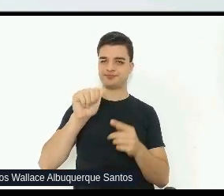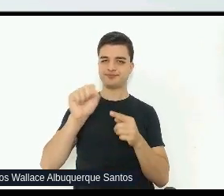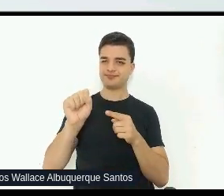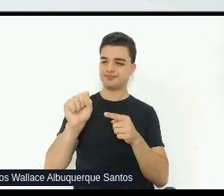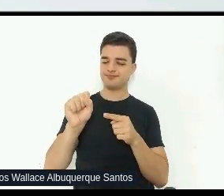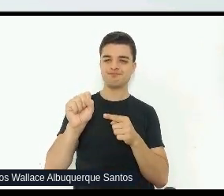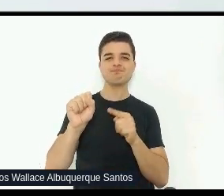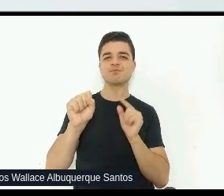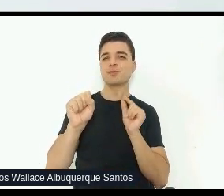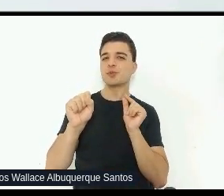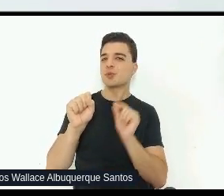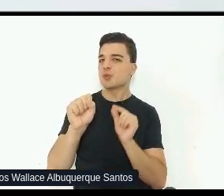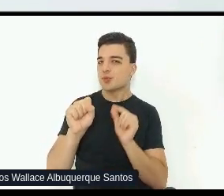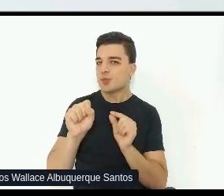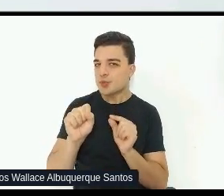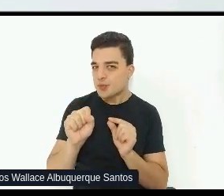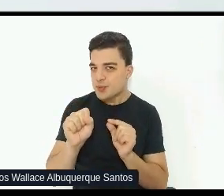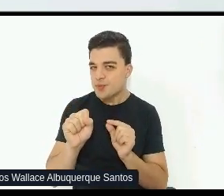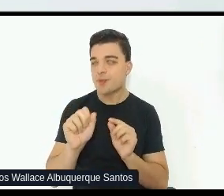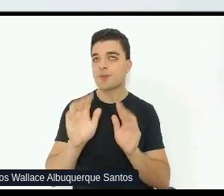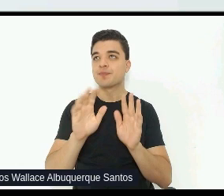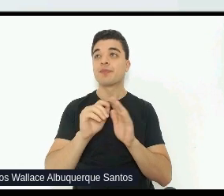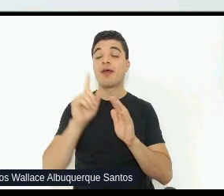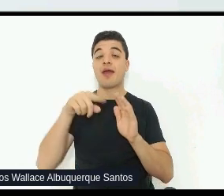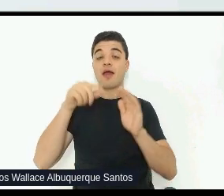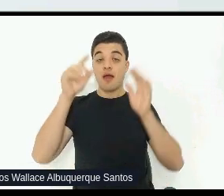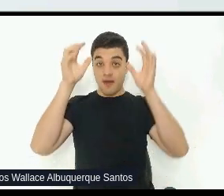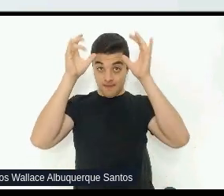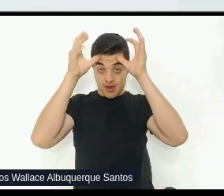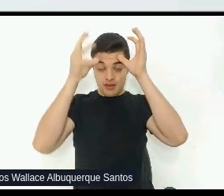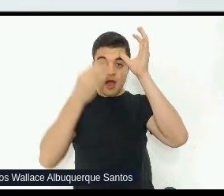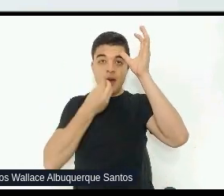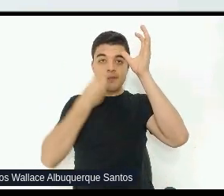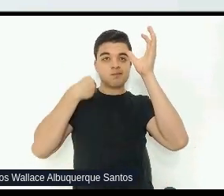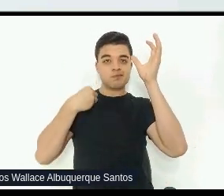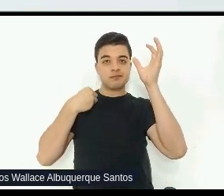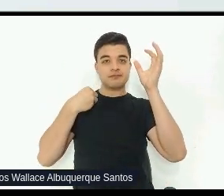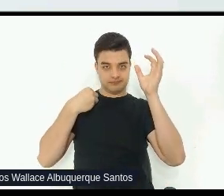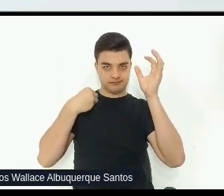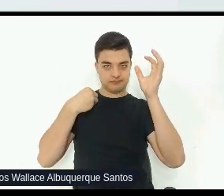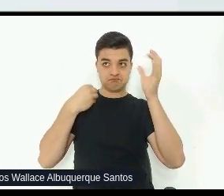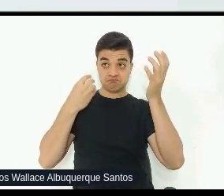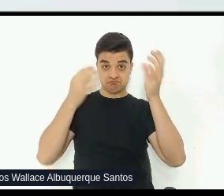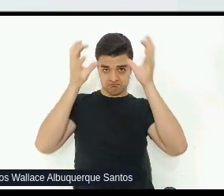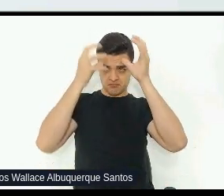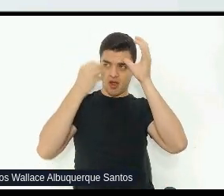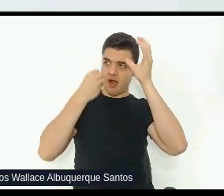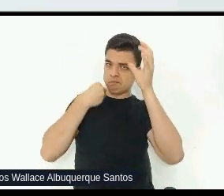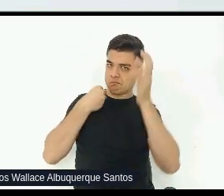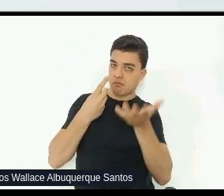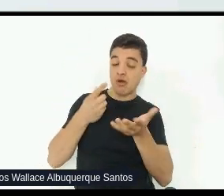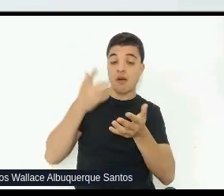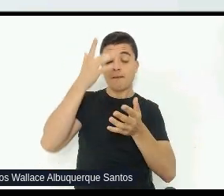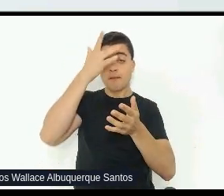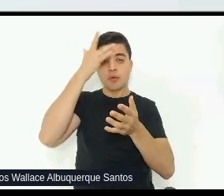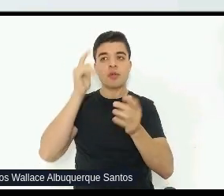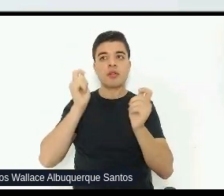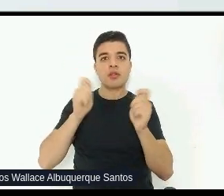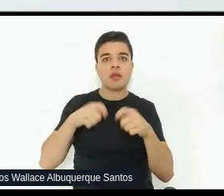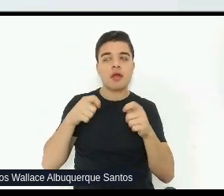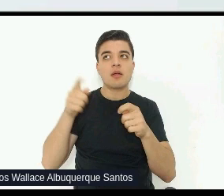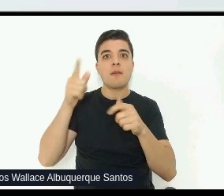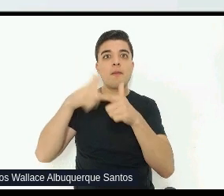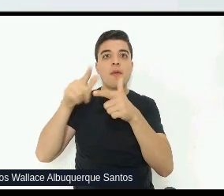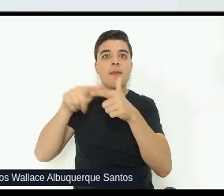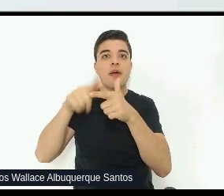mais é do que um atalho mental, que permite que um profissional, um indivíduo, tome uma decisão, faça uma análise ou resolva um problema